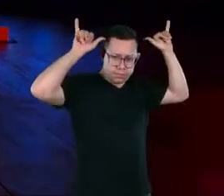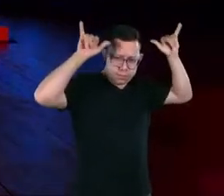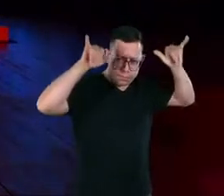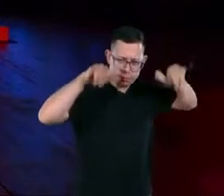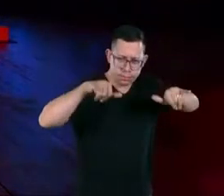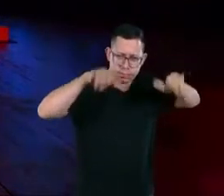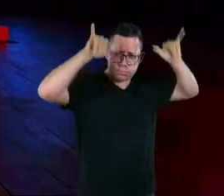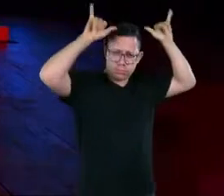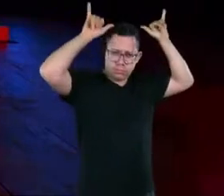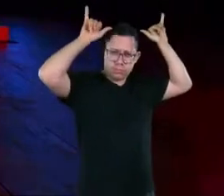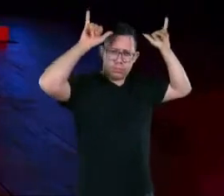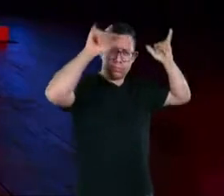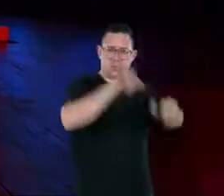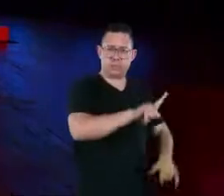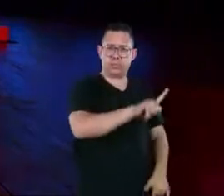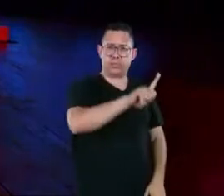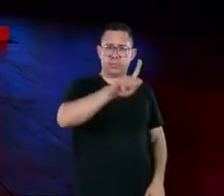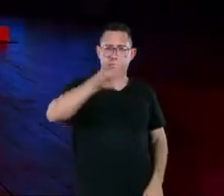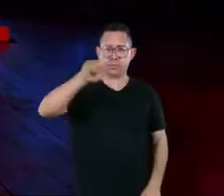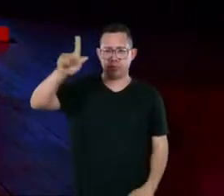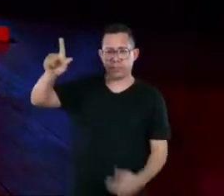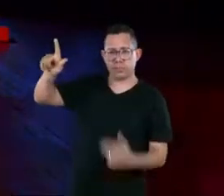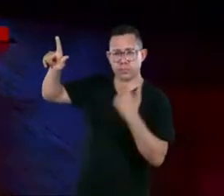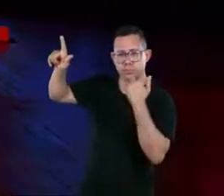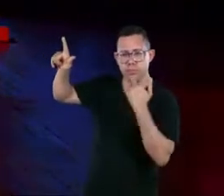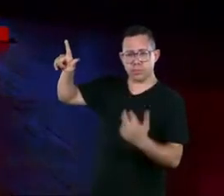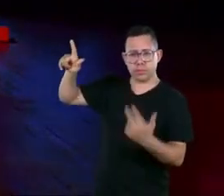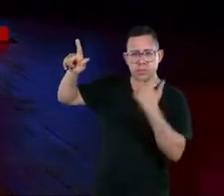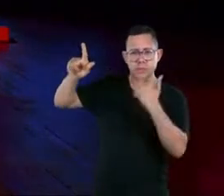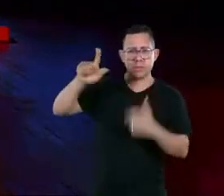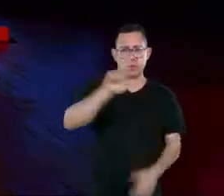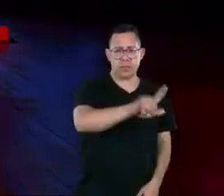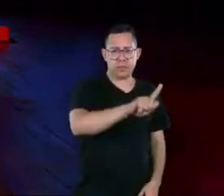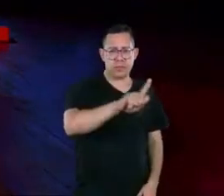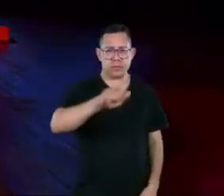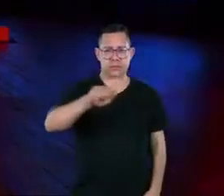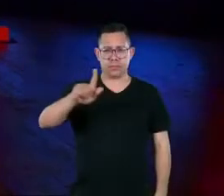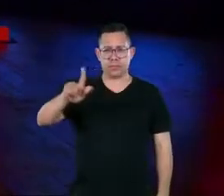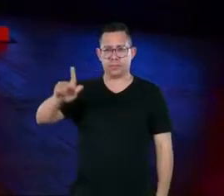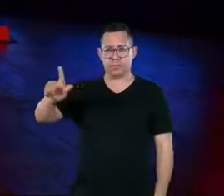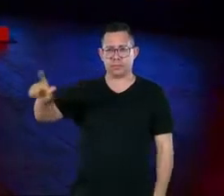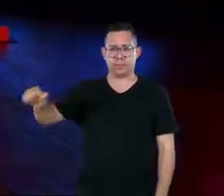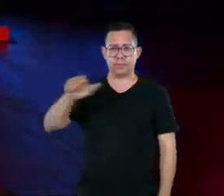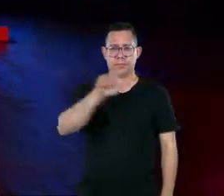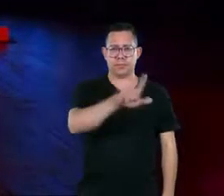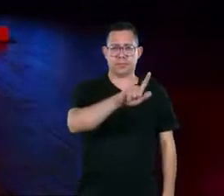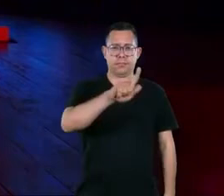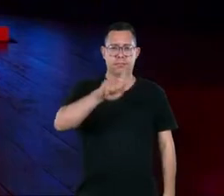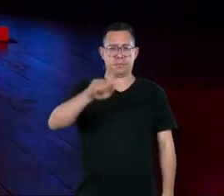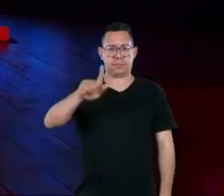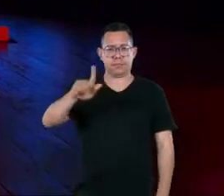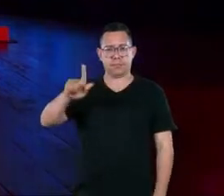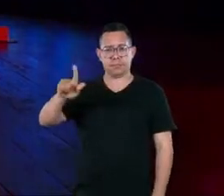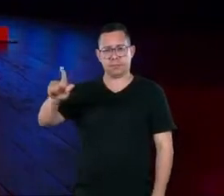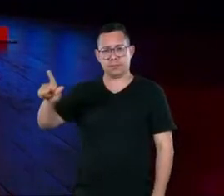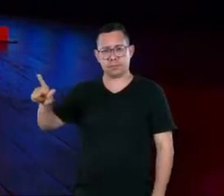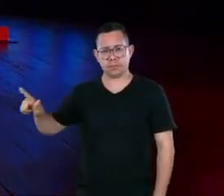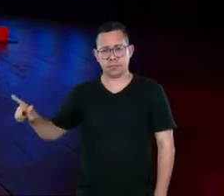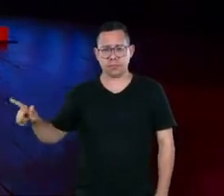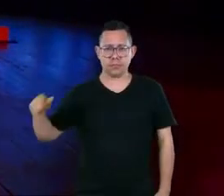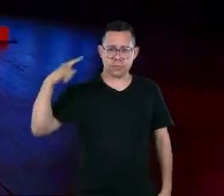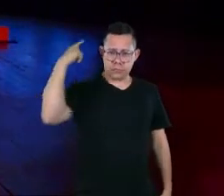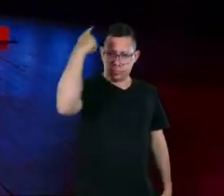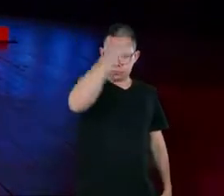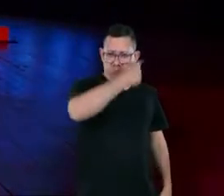língua, na minha linguagem, linguagem, linguagem, linguagem. Cara preta,